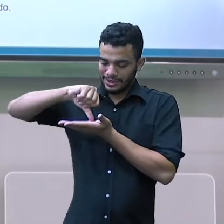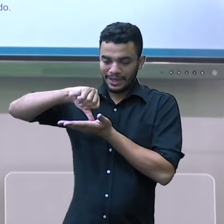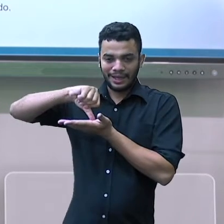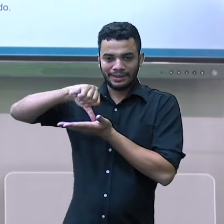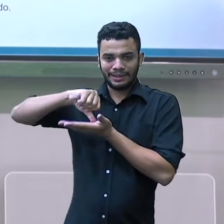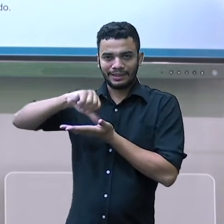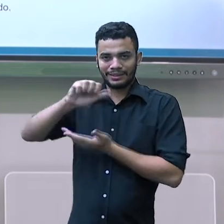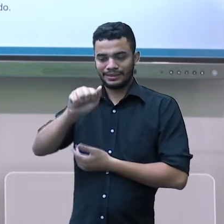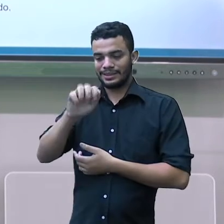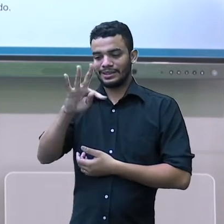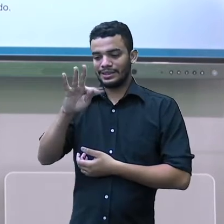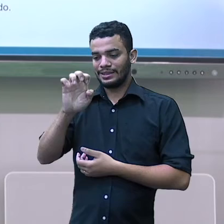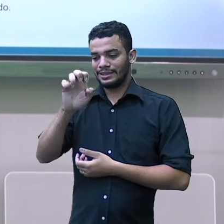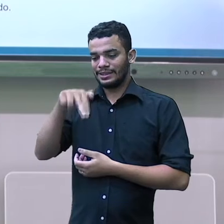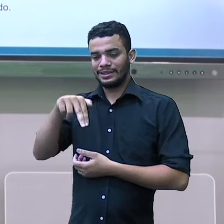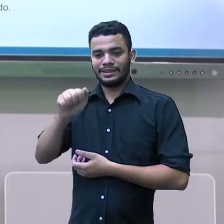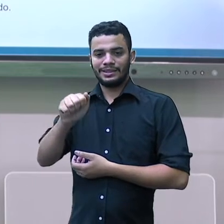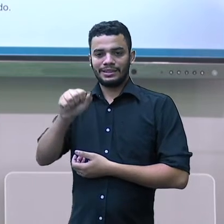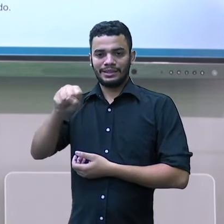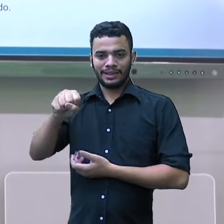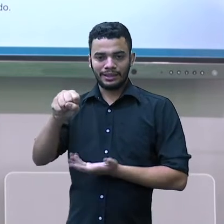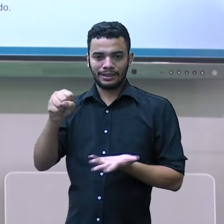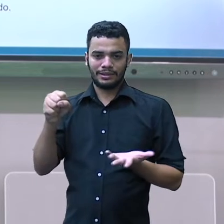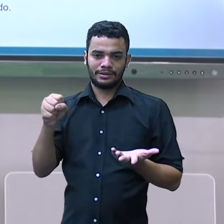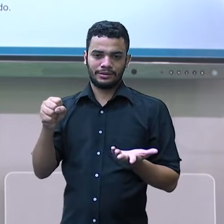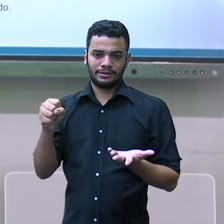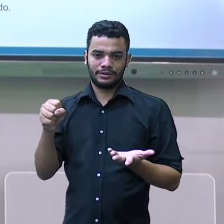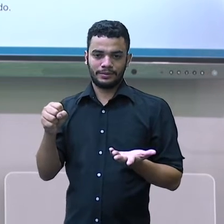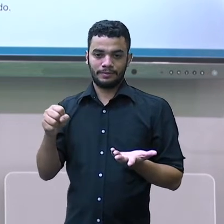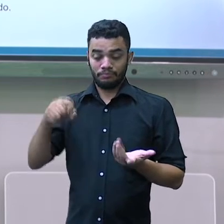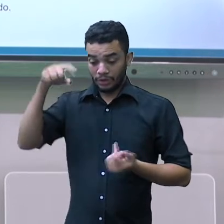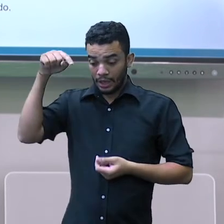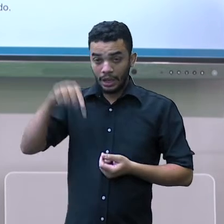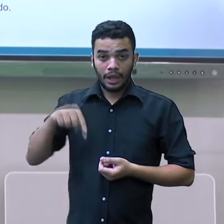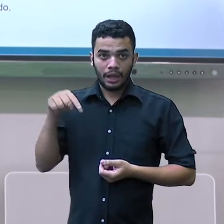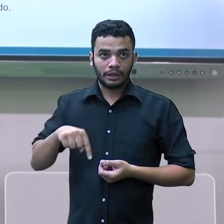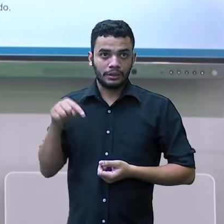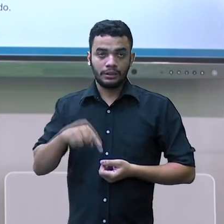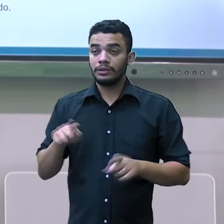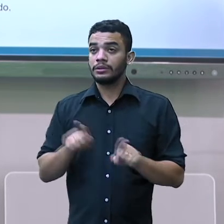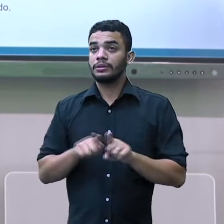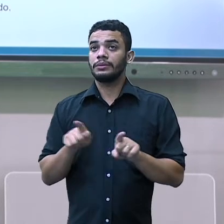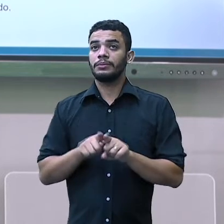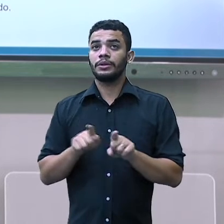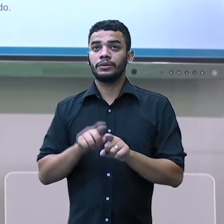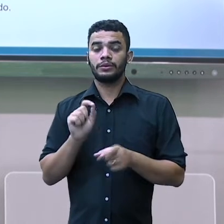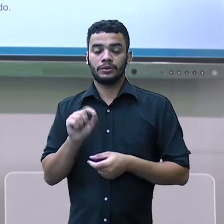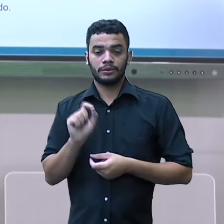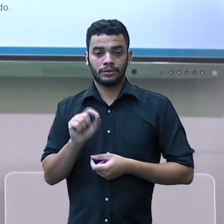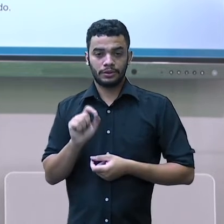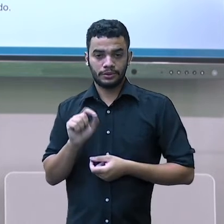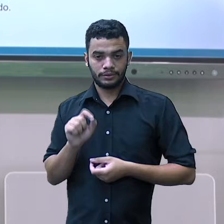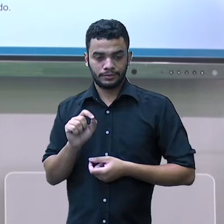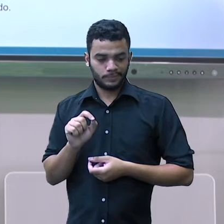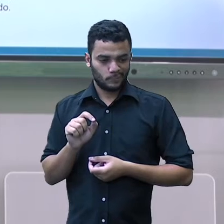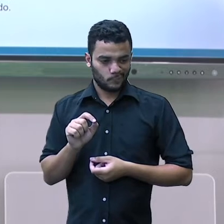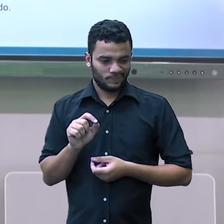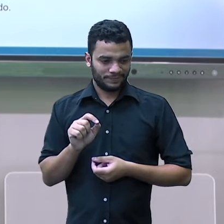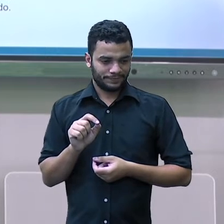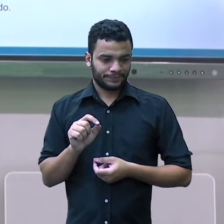de Minas Gerais, Ouro Preto, é uma cidade turística também e uma